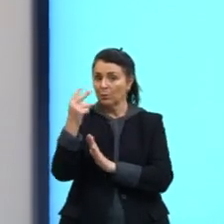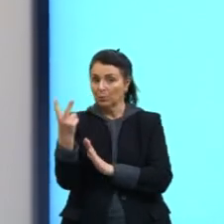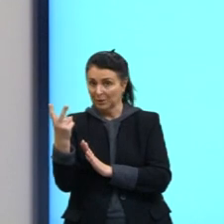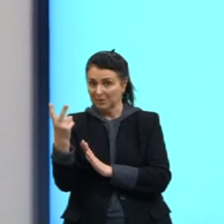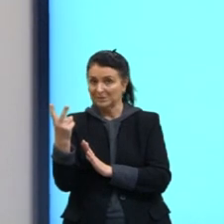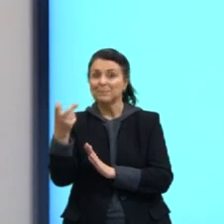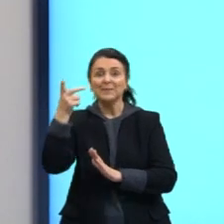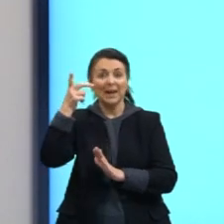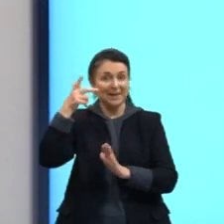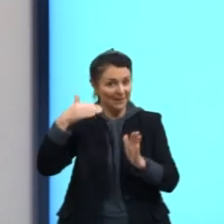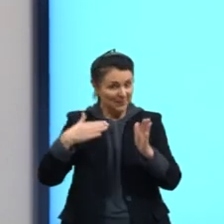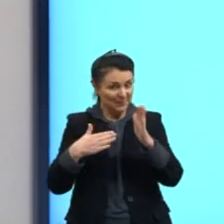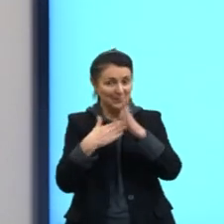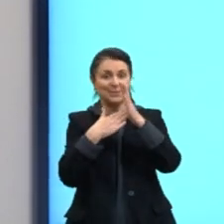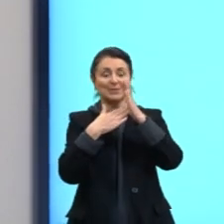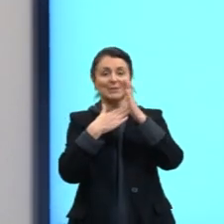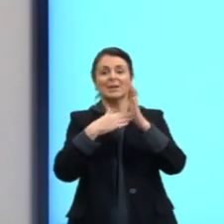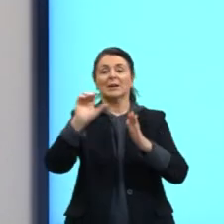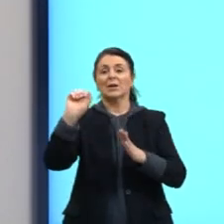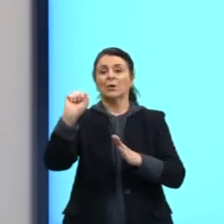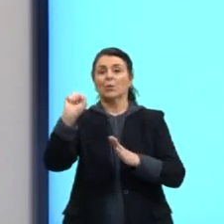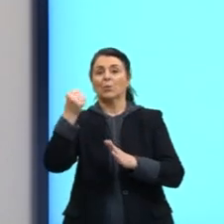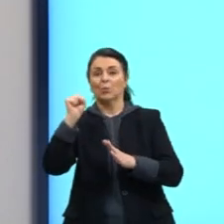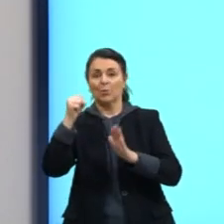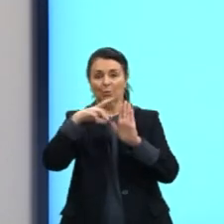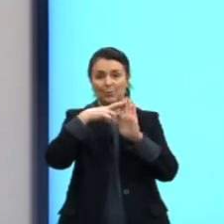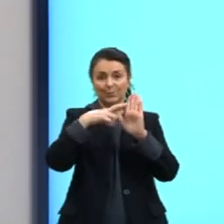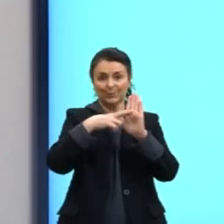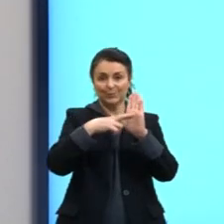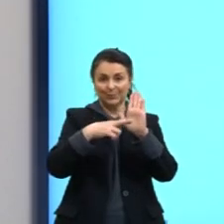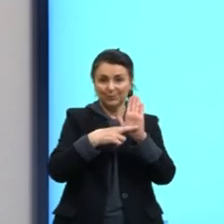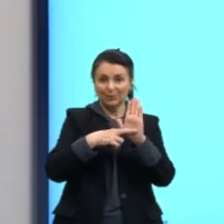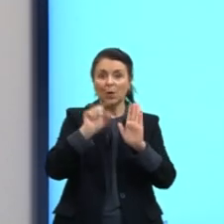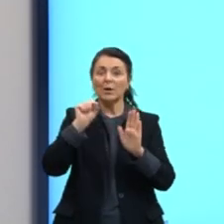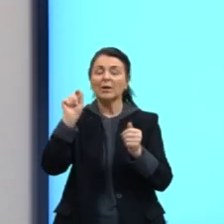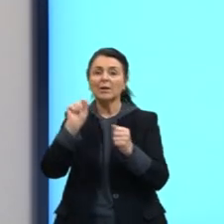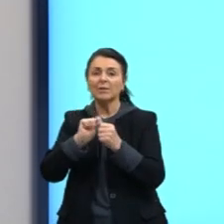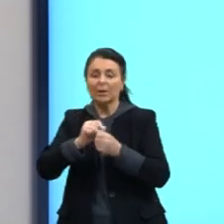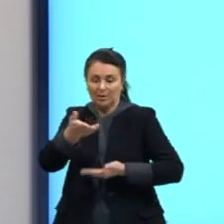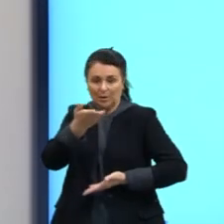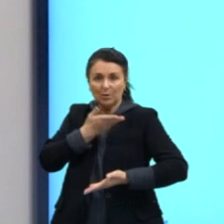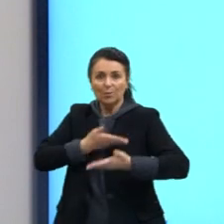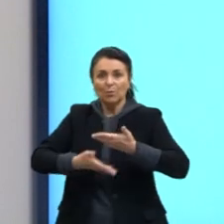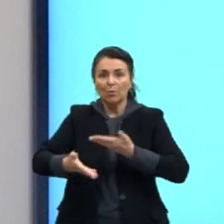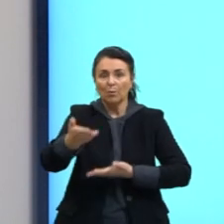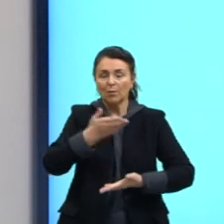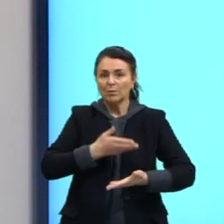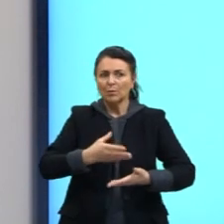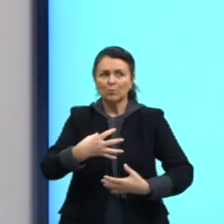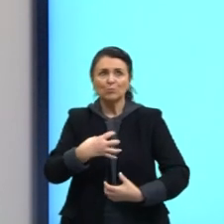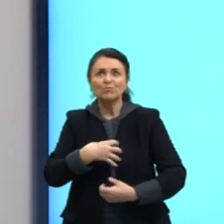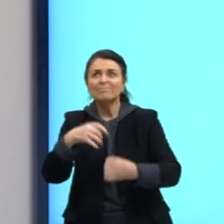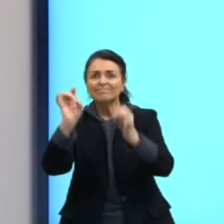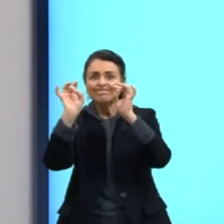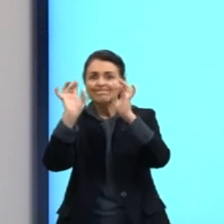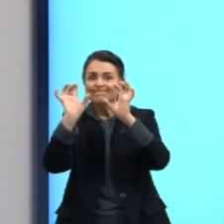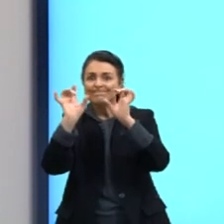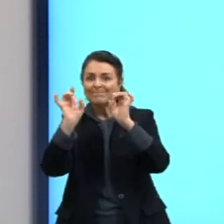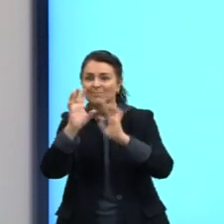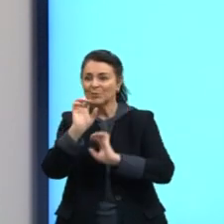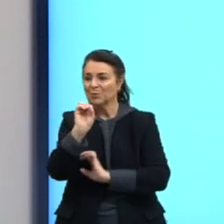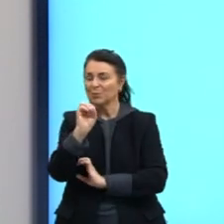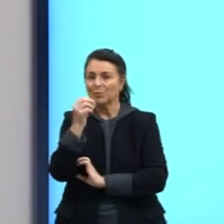o enxofre também informou que tu então que ele faz ele compartilha de forma especial com o oxigênio